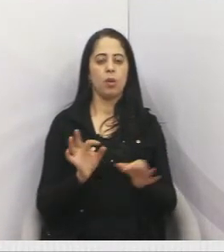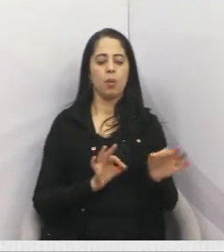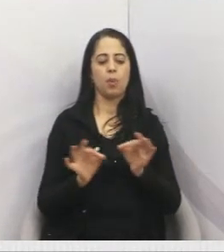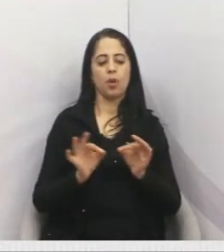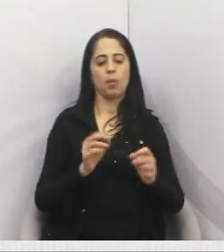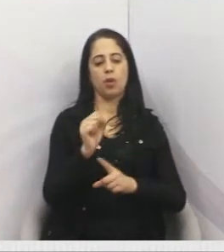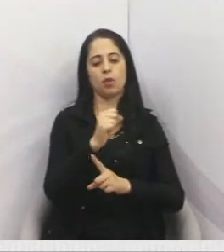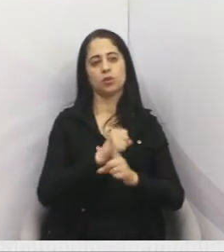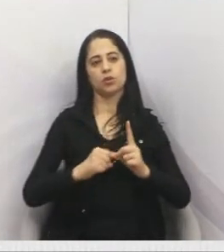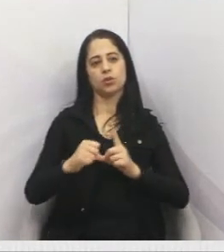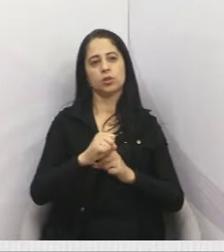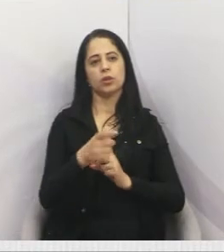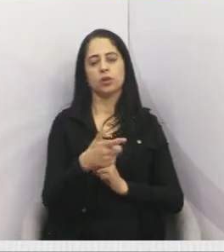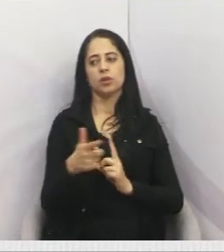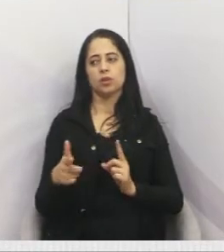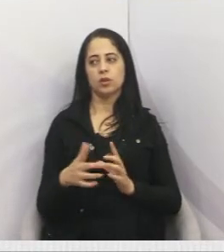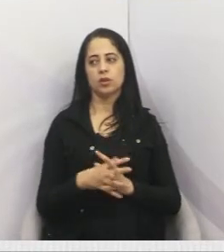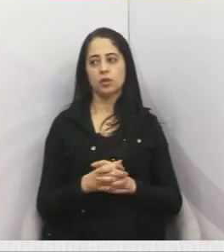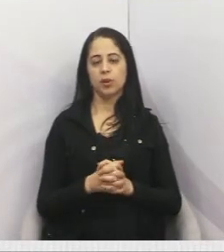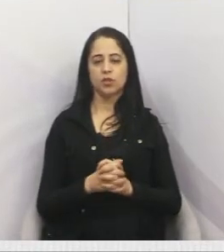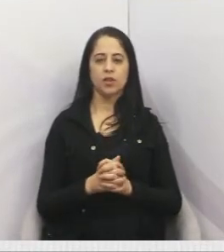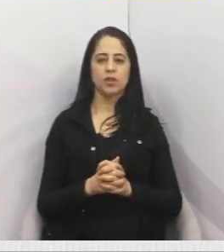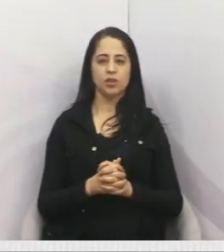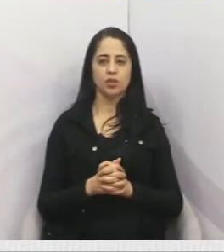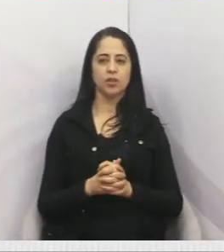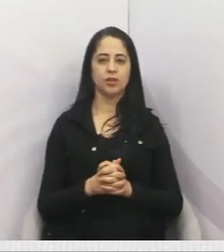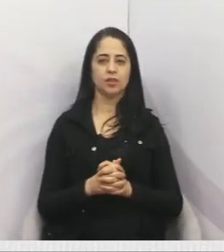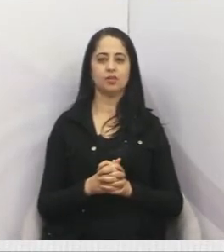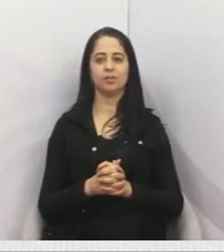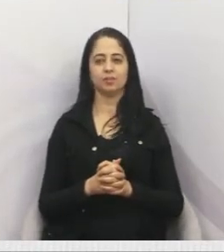da sociedade civil em branco.